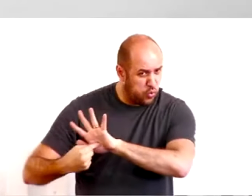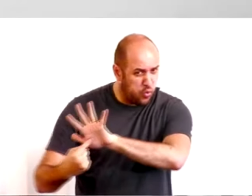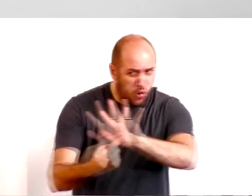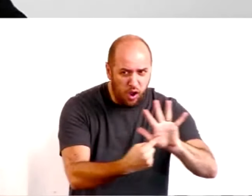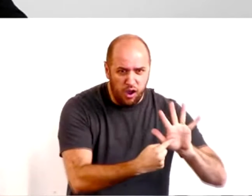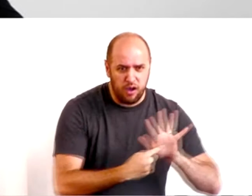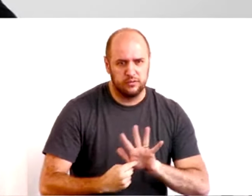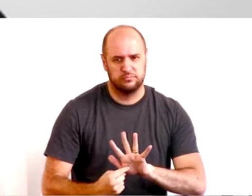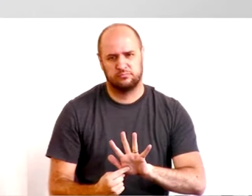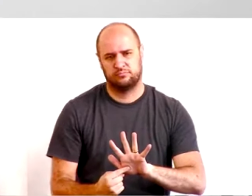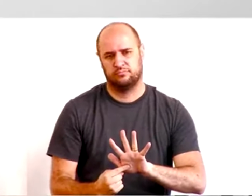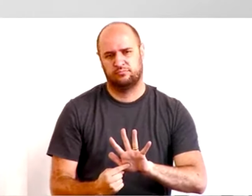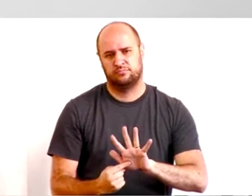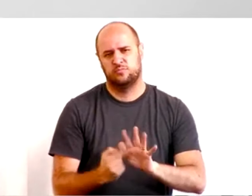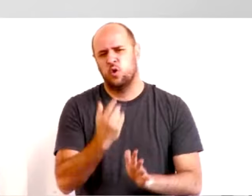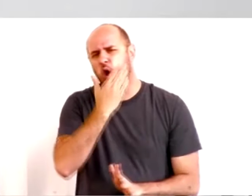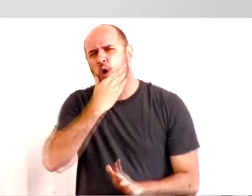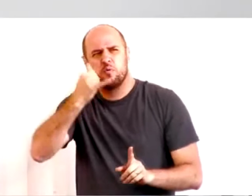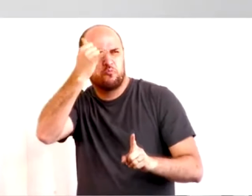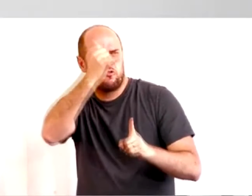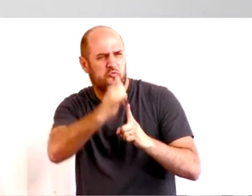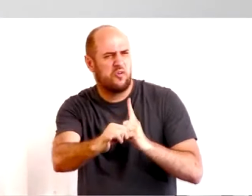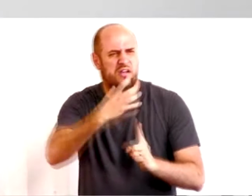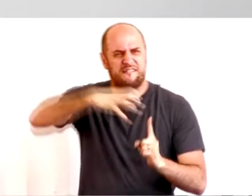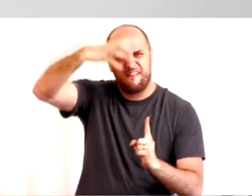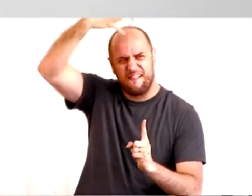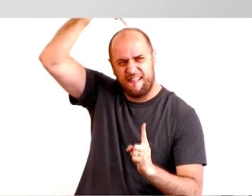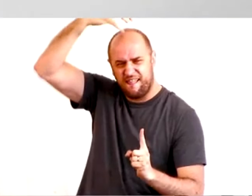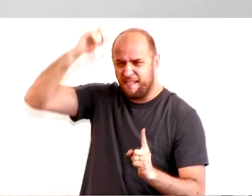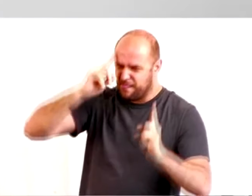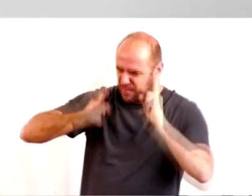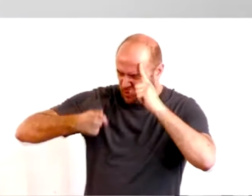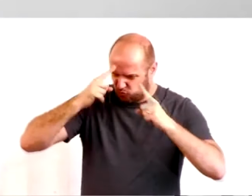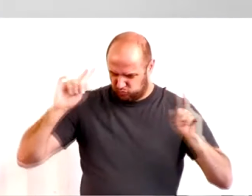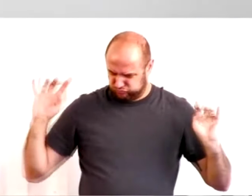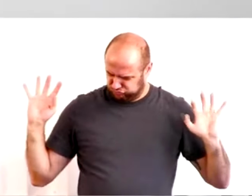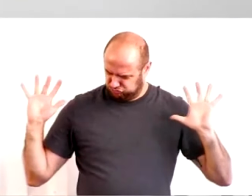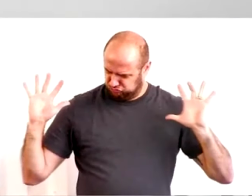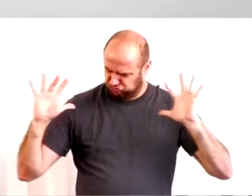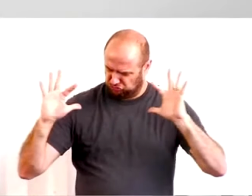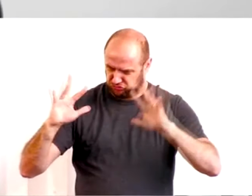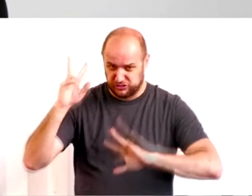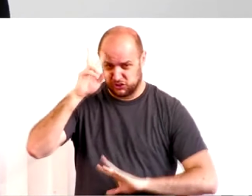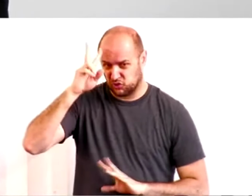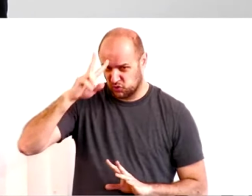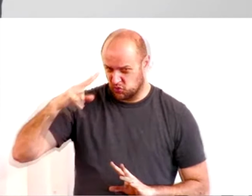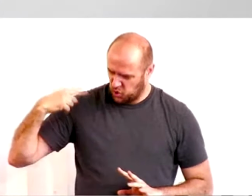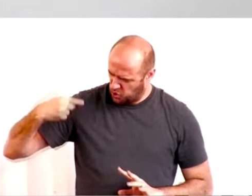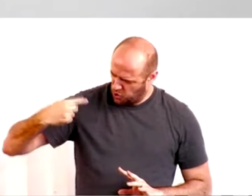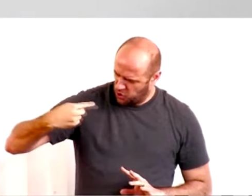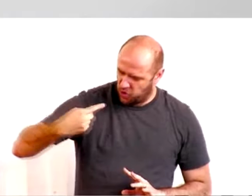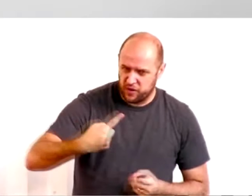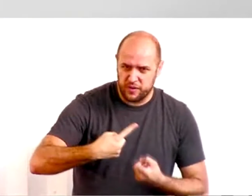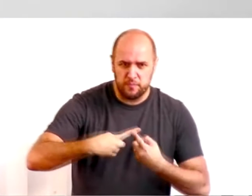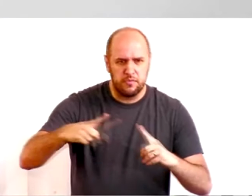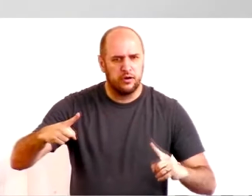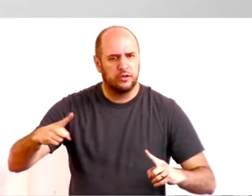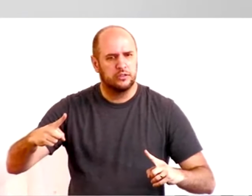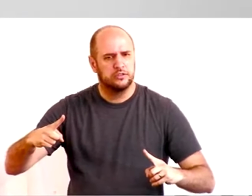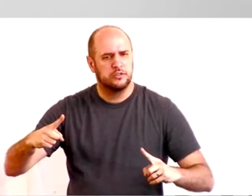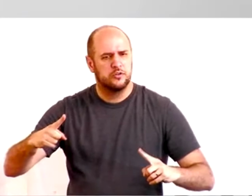Ele enviou os seus profetas, reis e sacerdotes ao longo da história, mas a mais poderosa obra